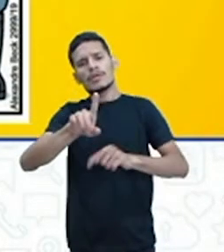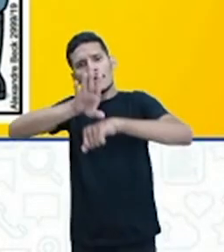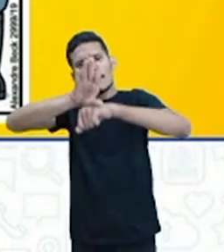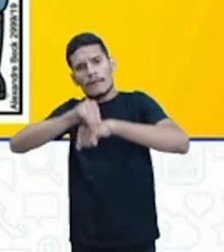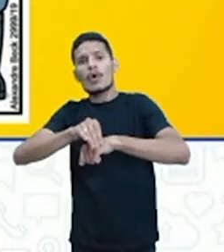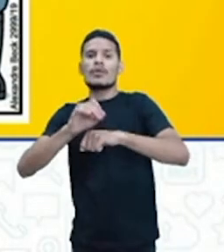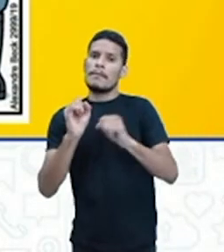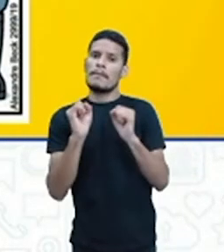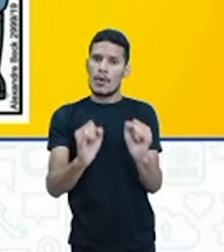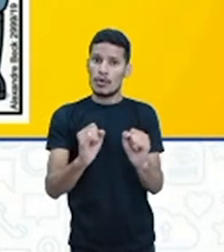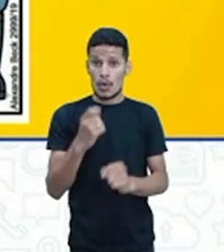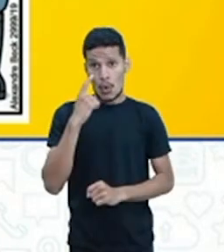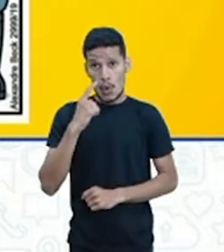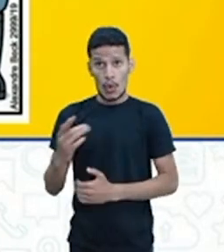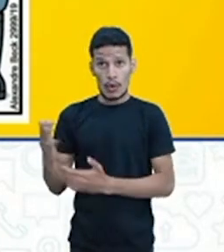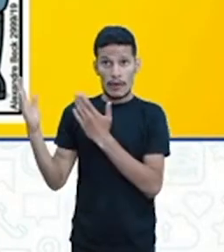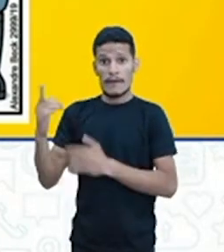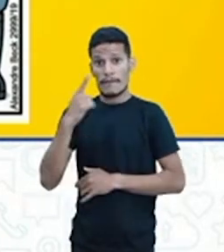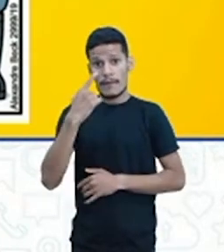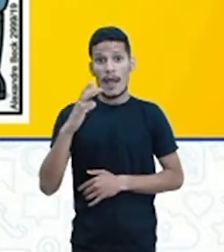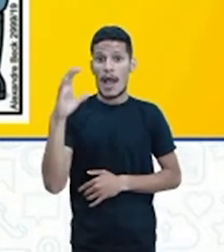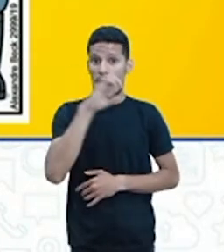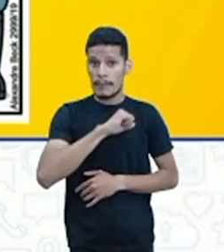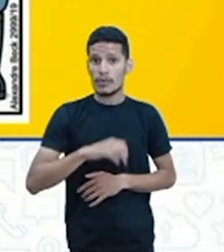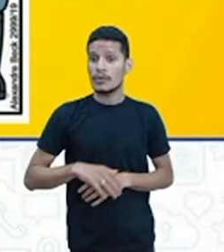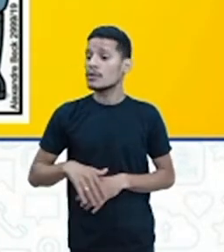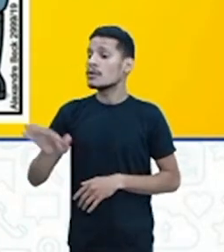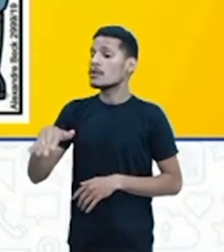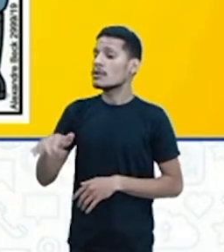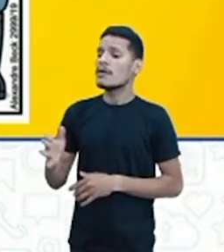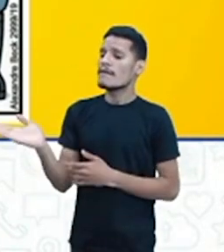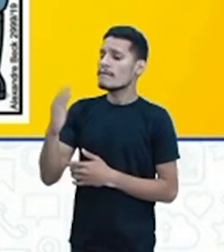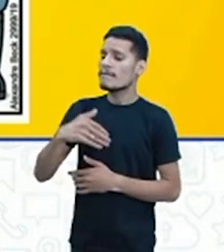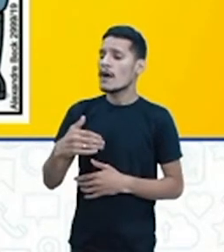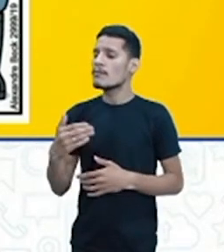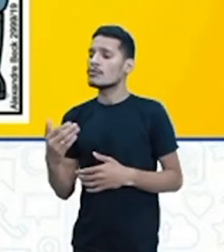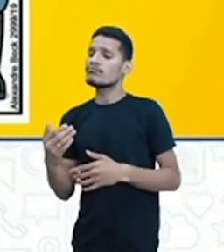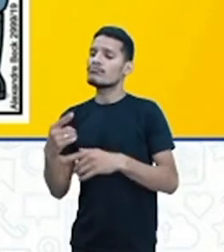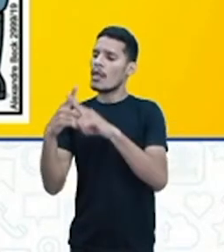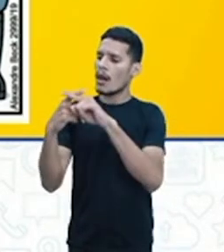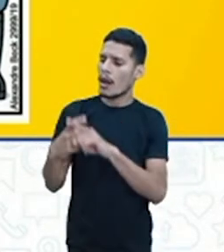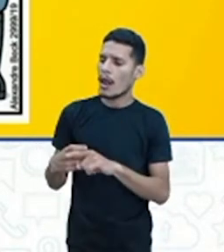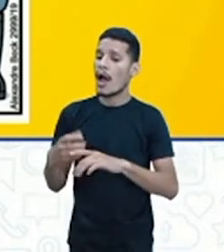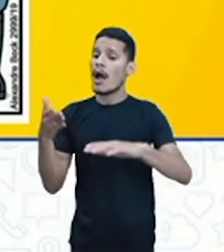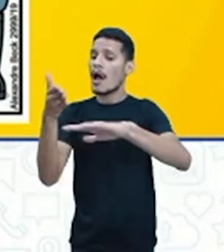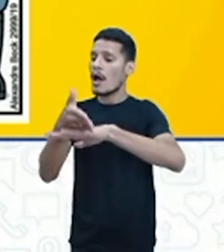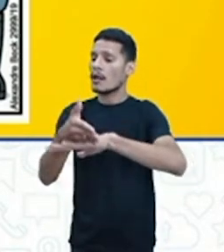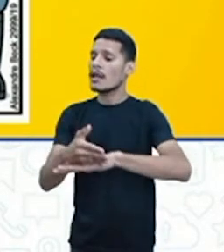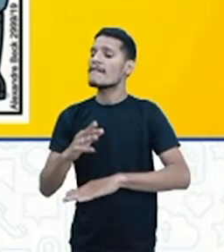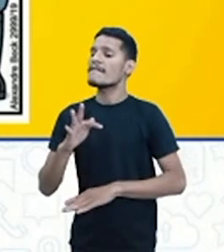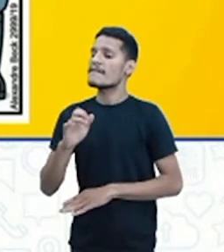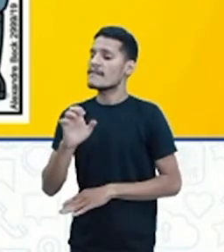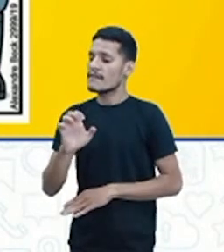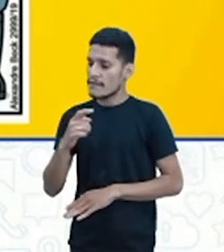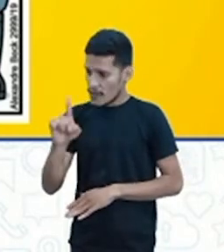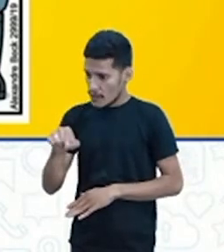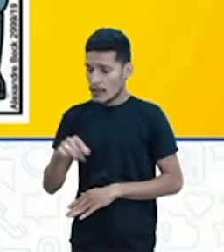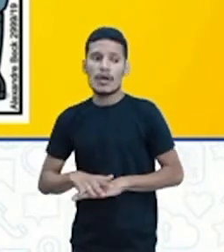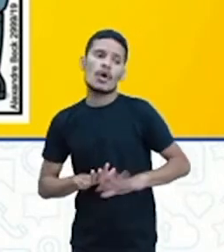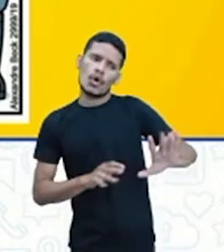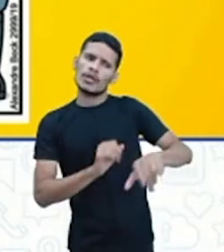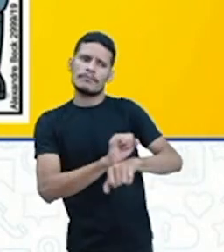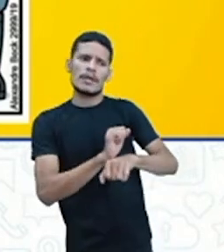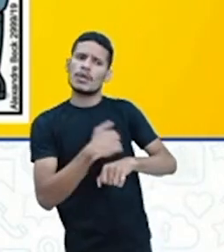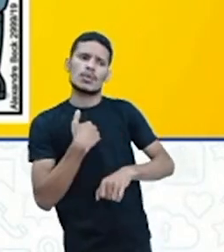foto. Então vamos ver rapidinho. Camilo, vamos apostar a corrida até a Fé? Dinho, espera, não